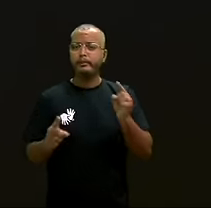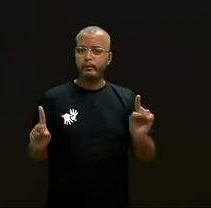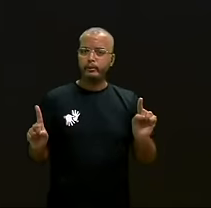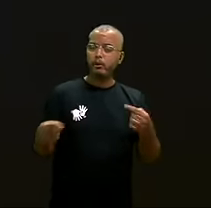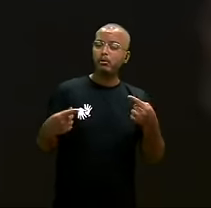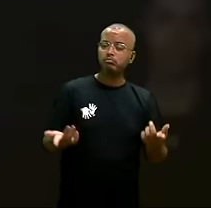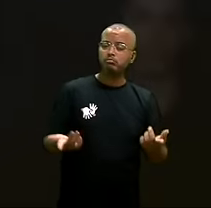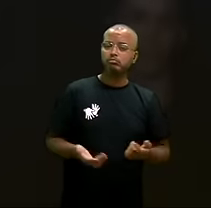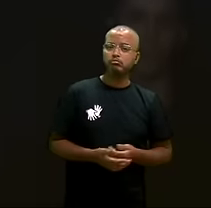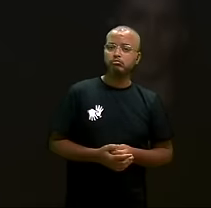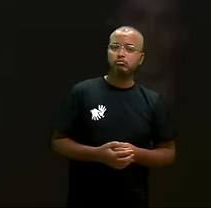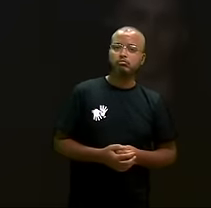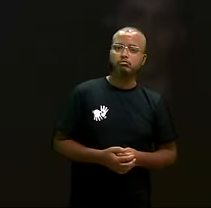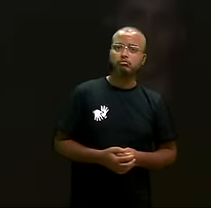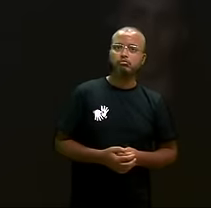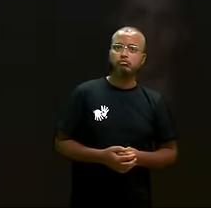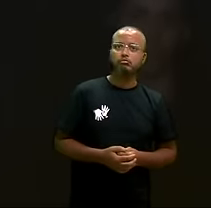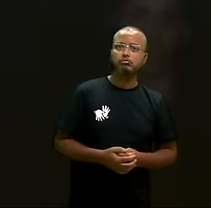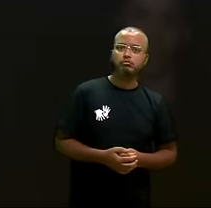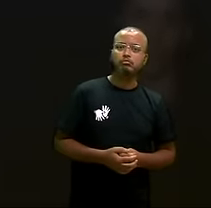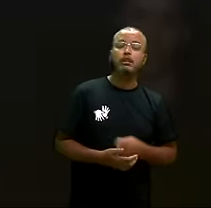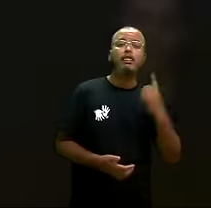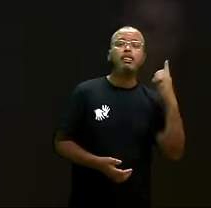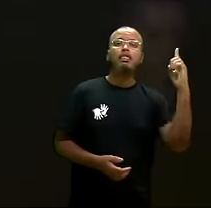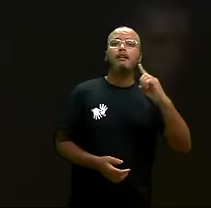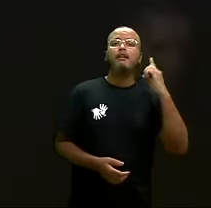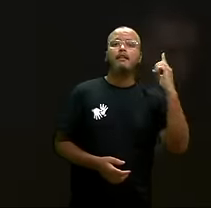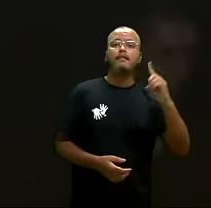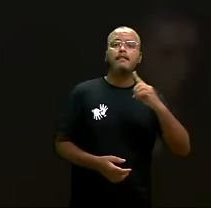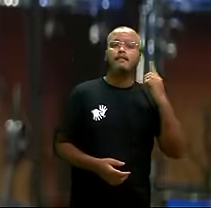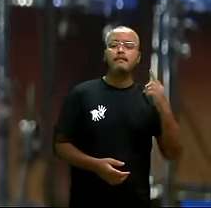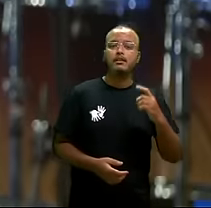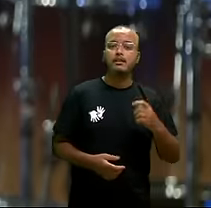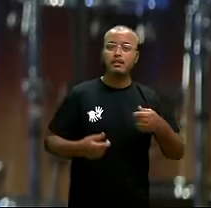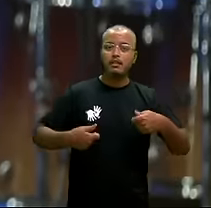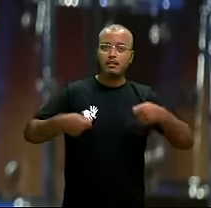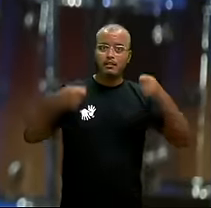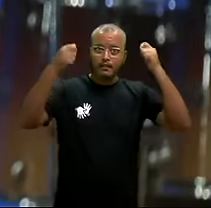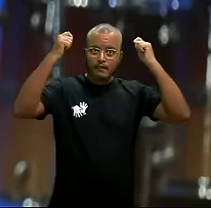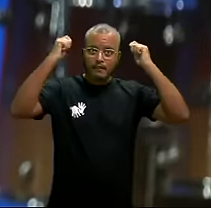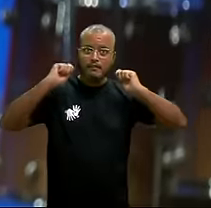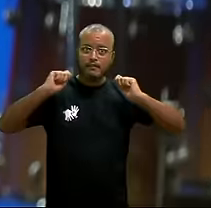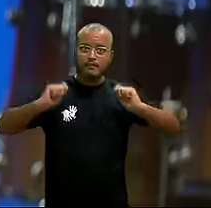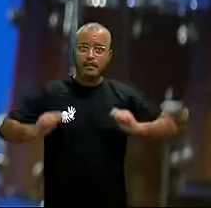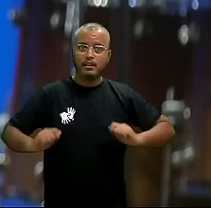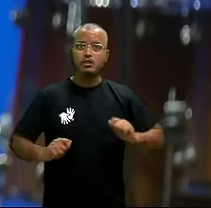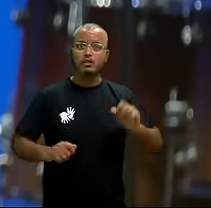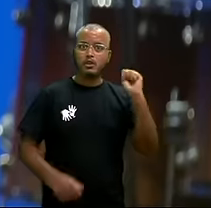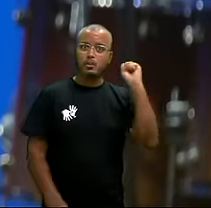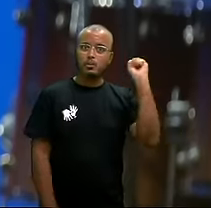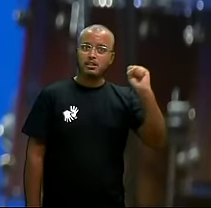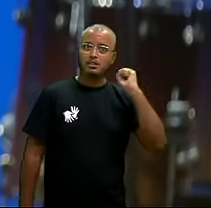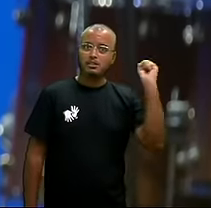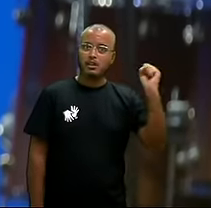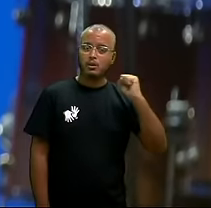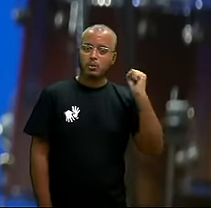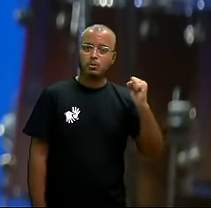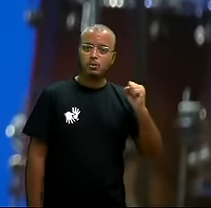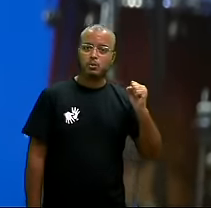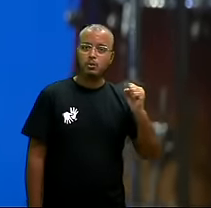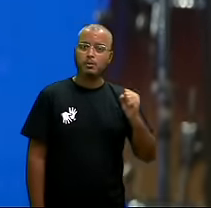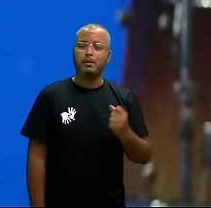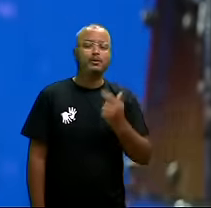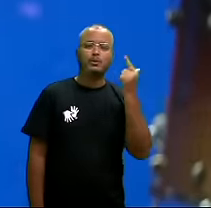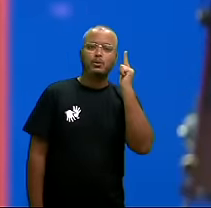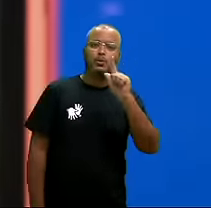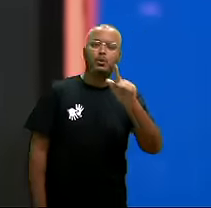roupa daquele que já não é mais. Bota no corpo e tenta andar. Não consegue, por quê? Tu nunca vai